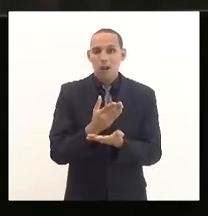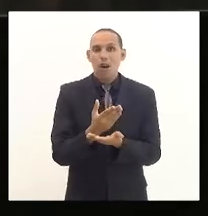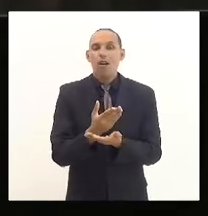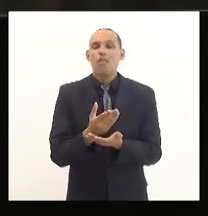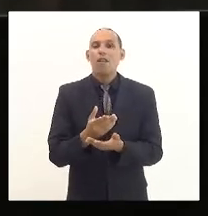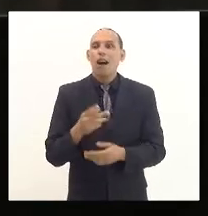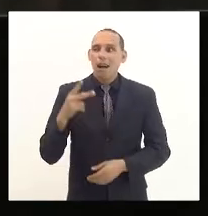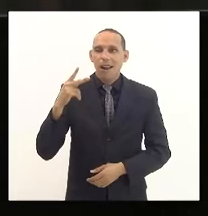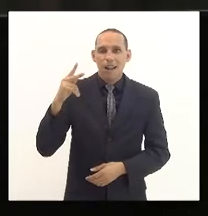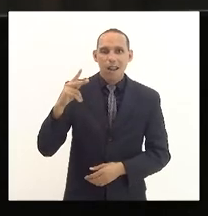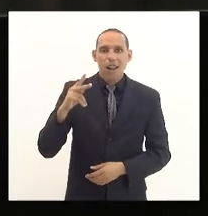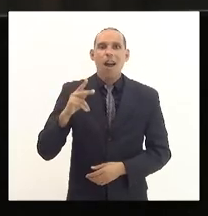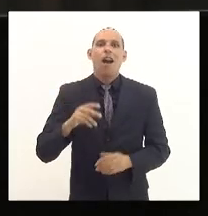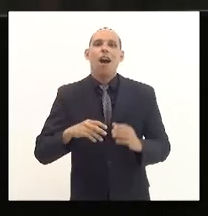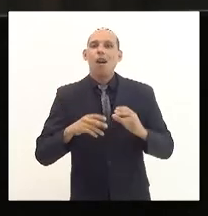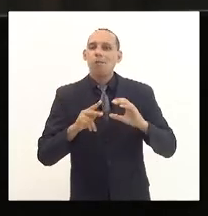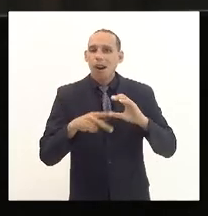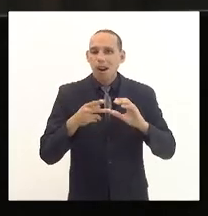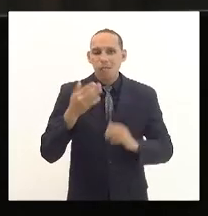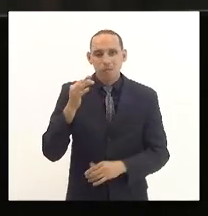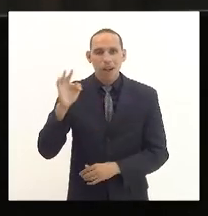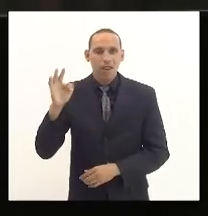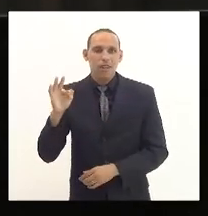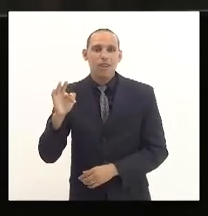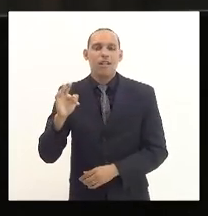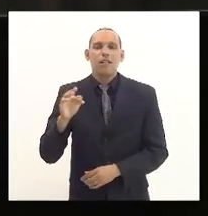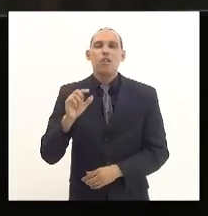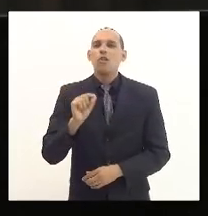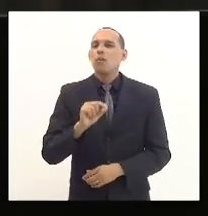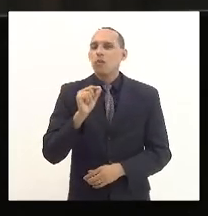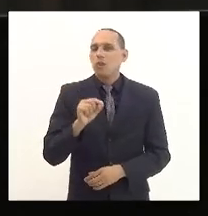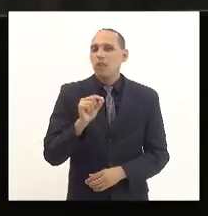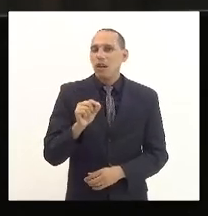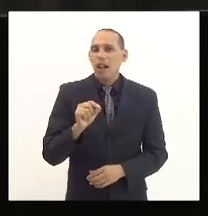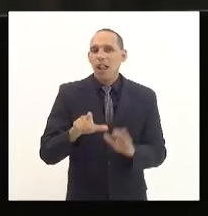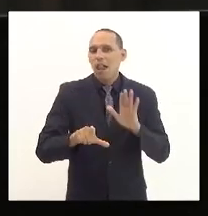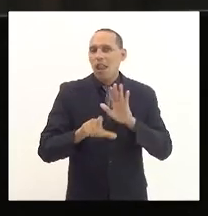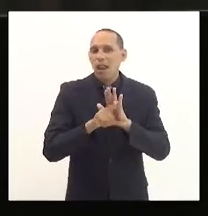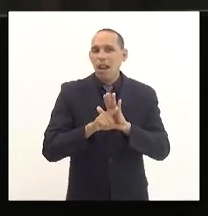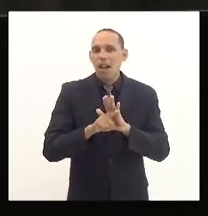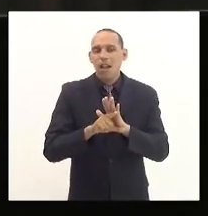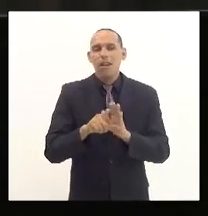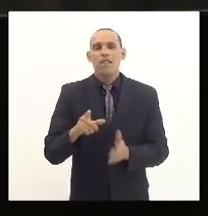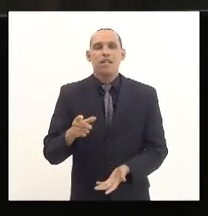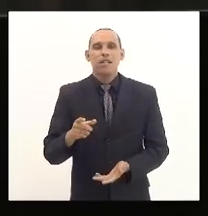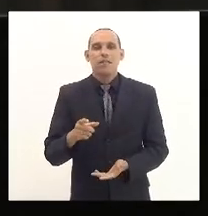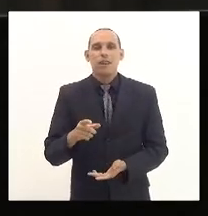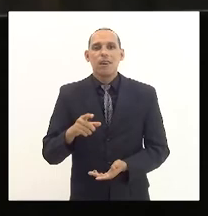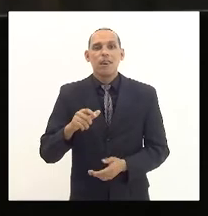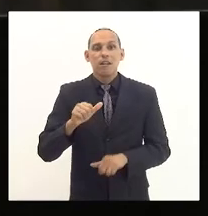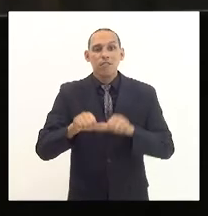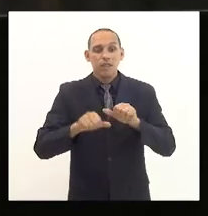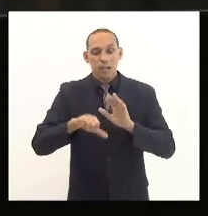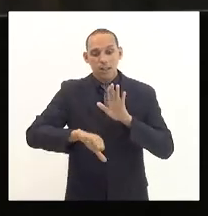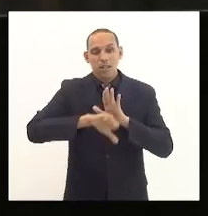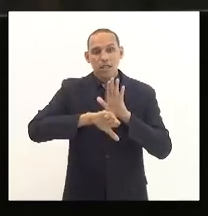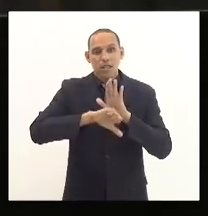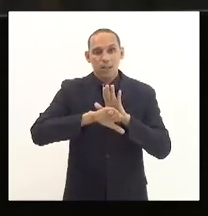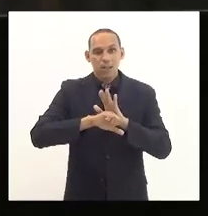da Lei I Borel né que coloca como crime hediondo é o